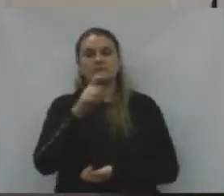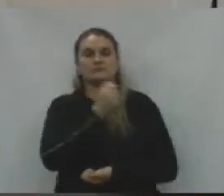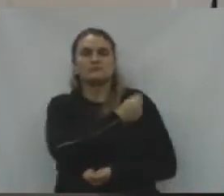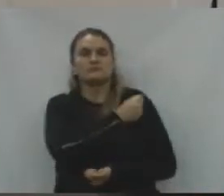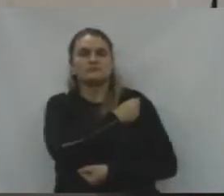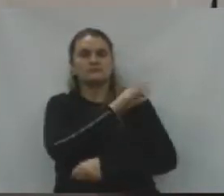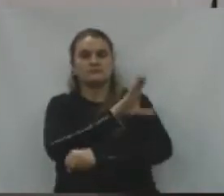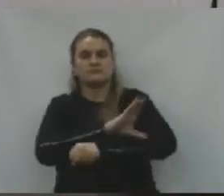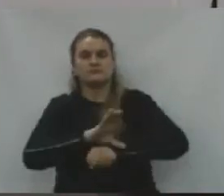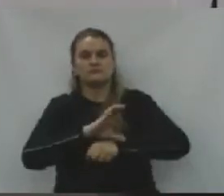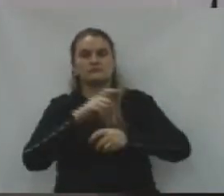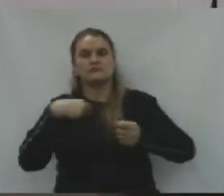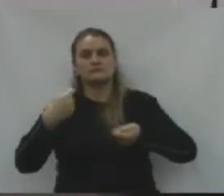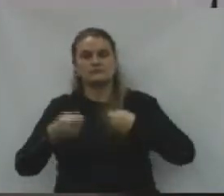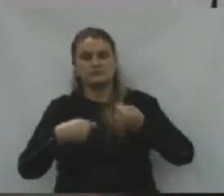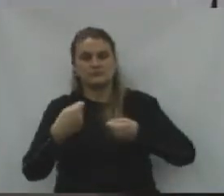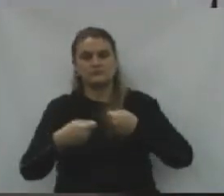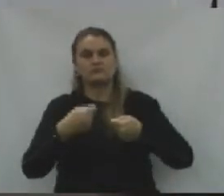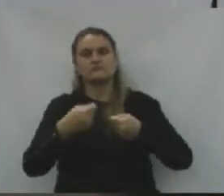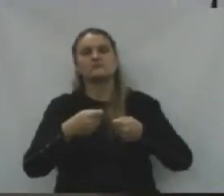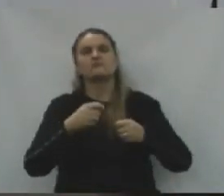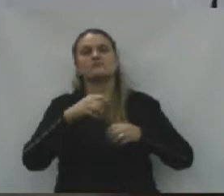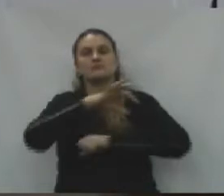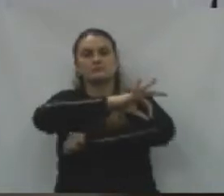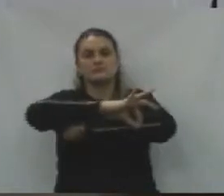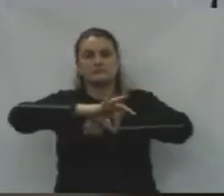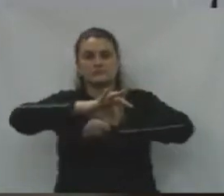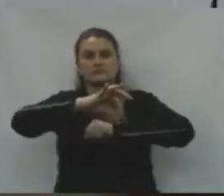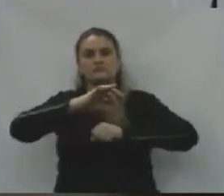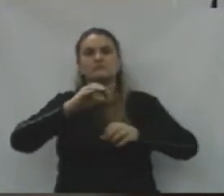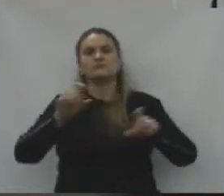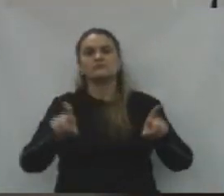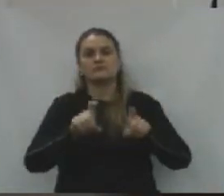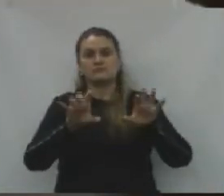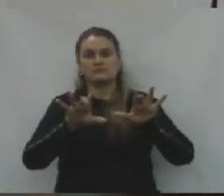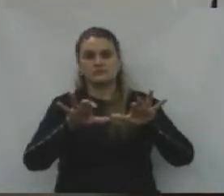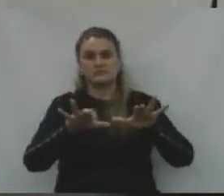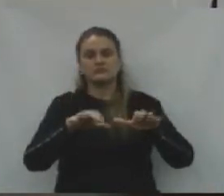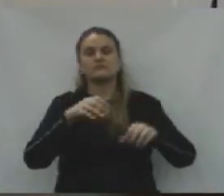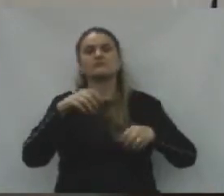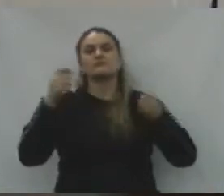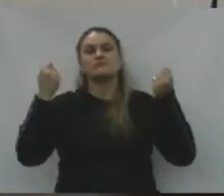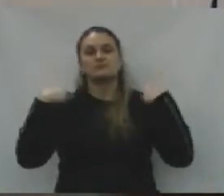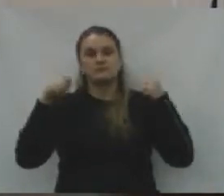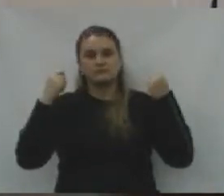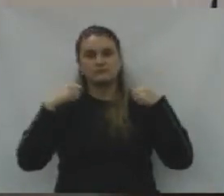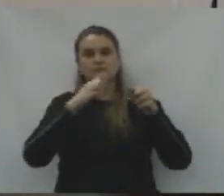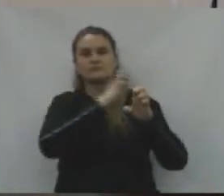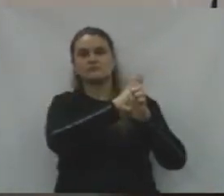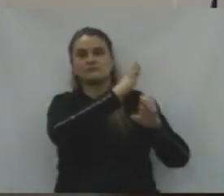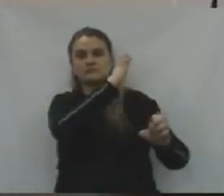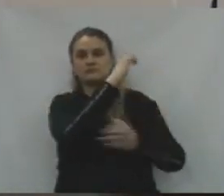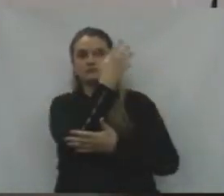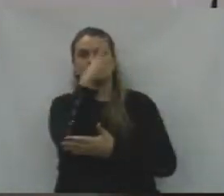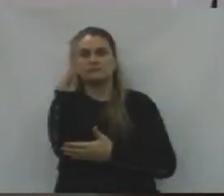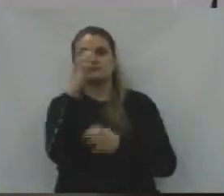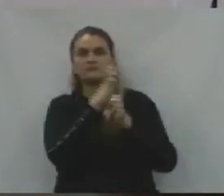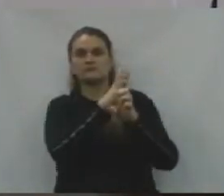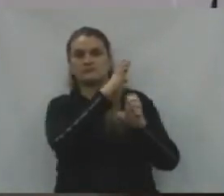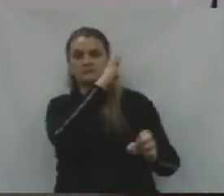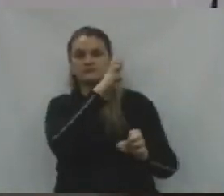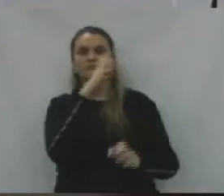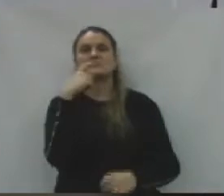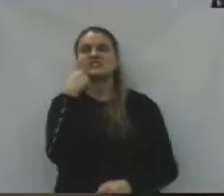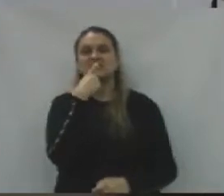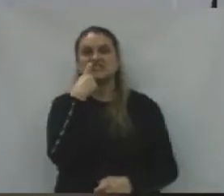São acadêmicos dos cursos de administração, arquitetura e urbanismo, ciências contábeis, educação física, engenharia ambiental,